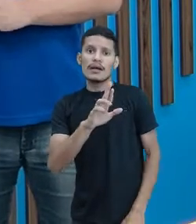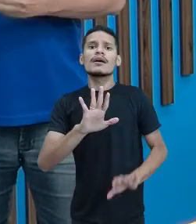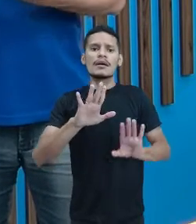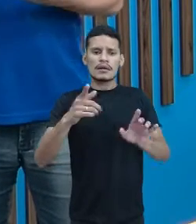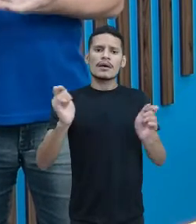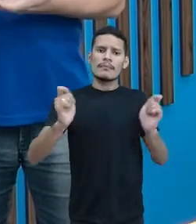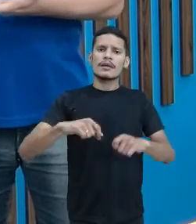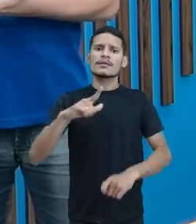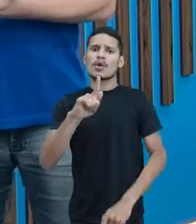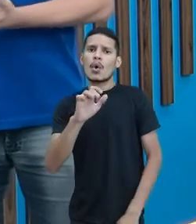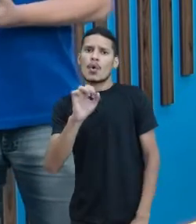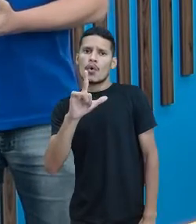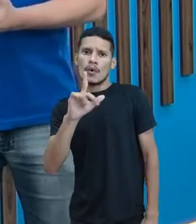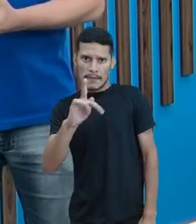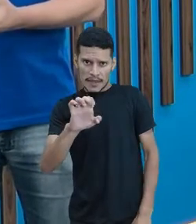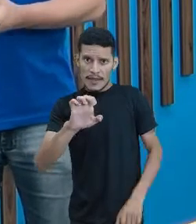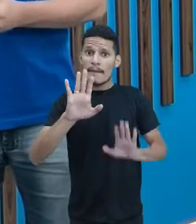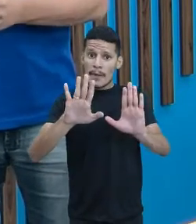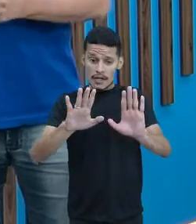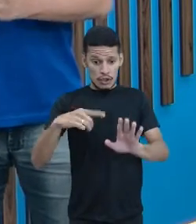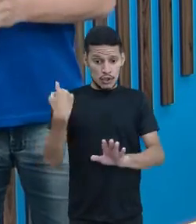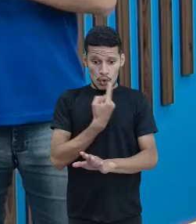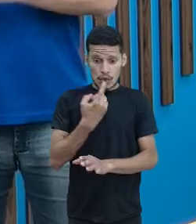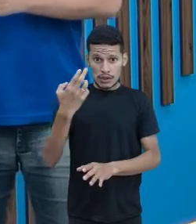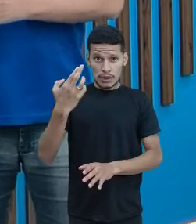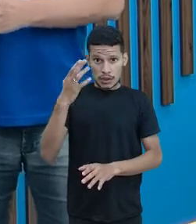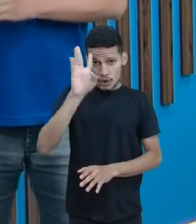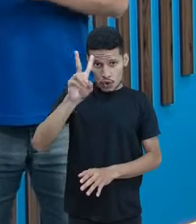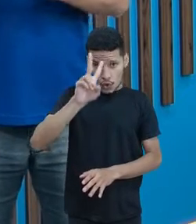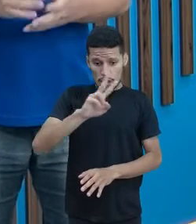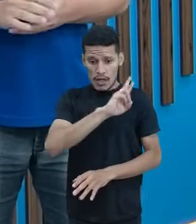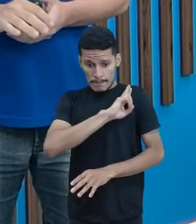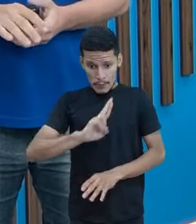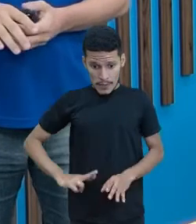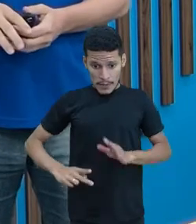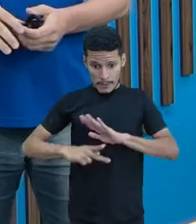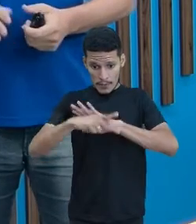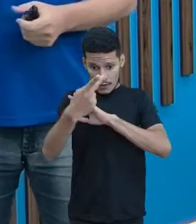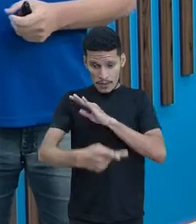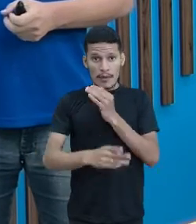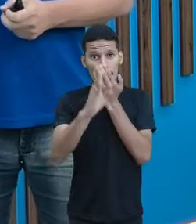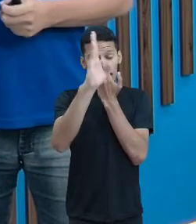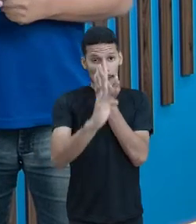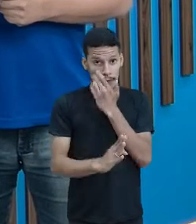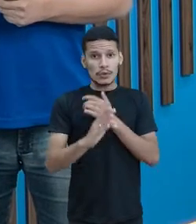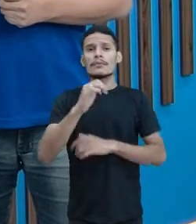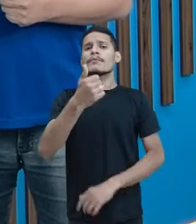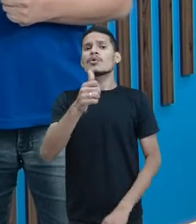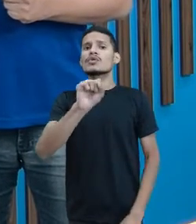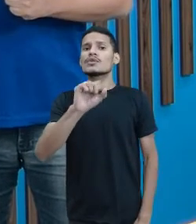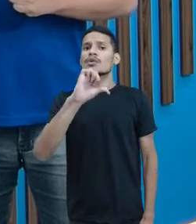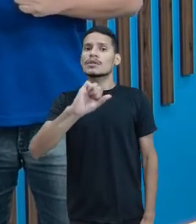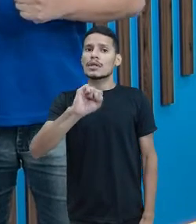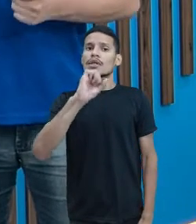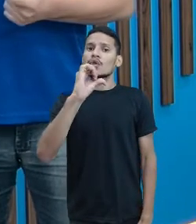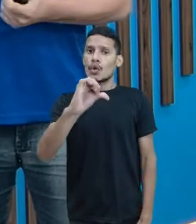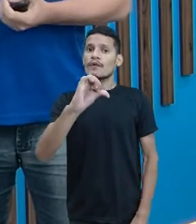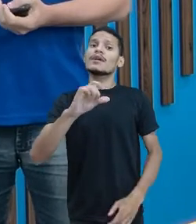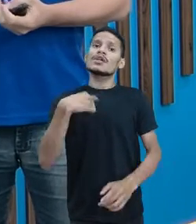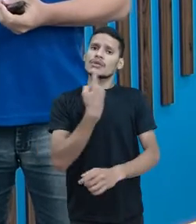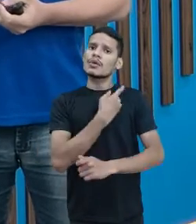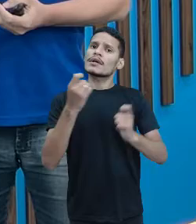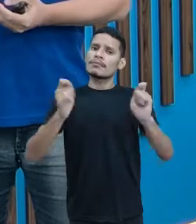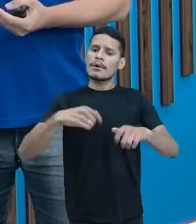uma coisa. A nossa história republicana, desde que o Brasil se tornou uma república, em 1889, nós vamos ter